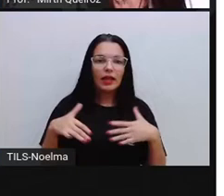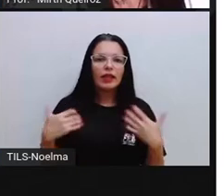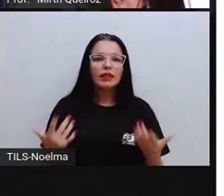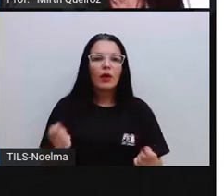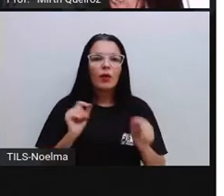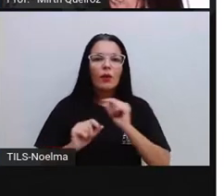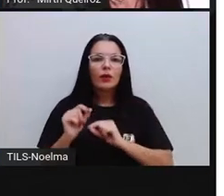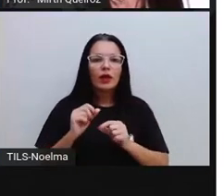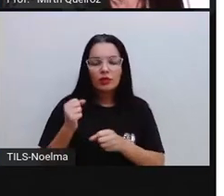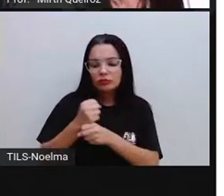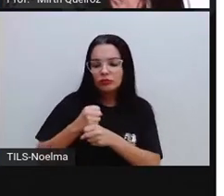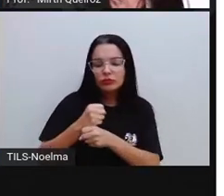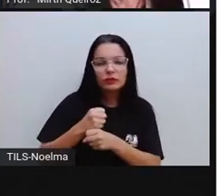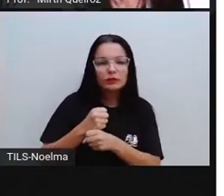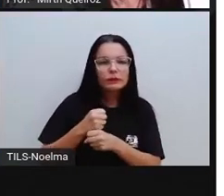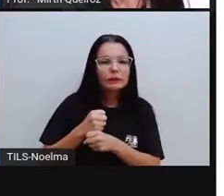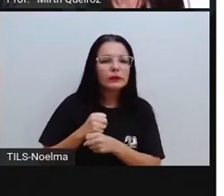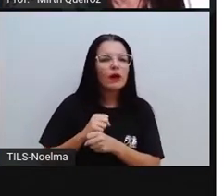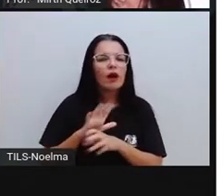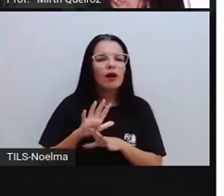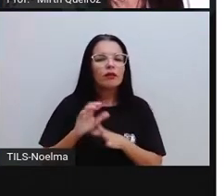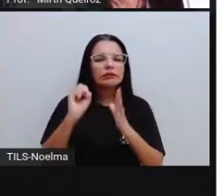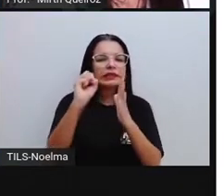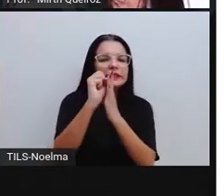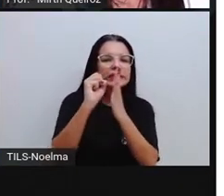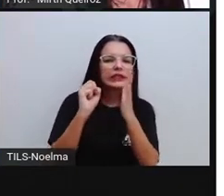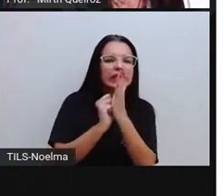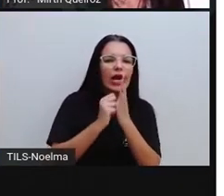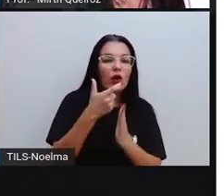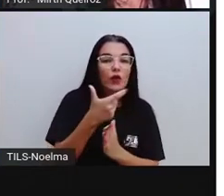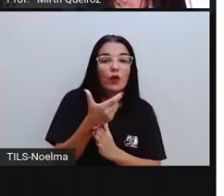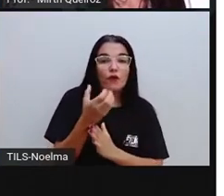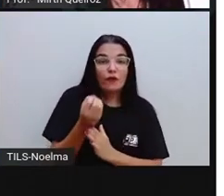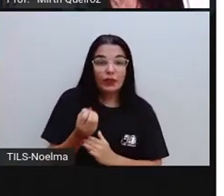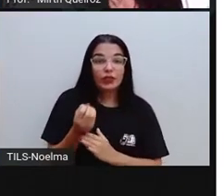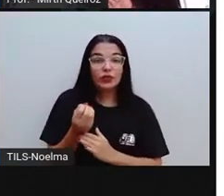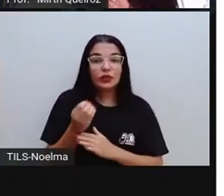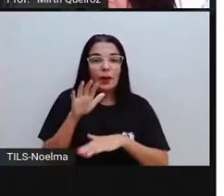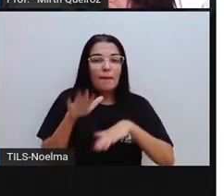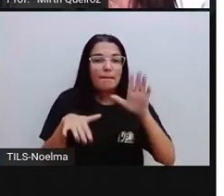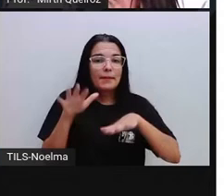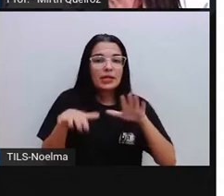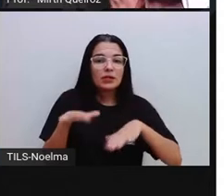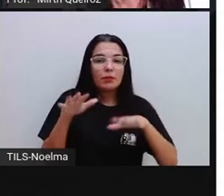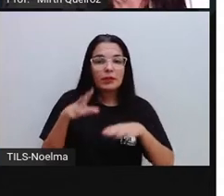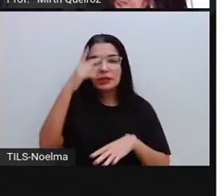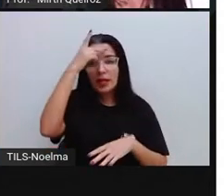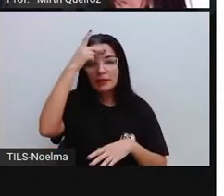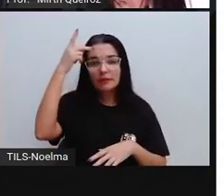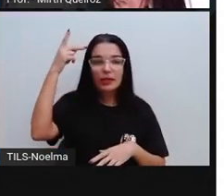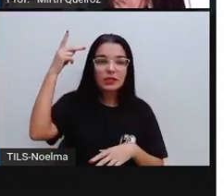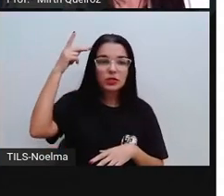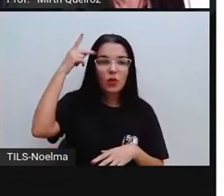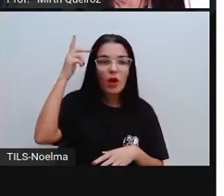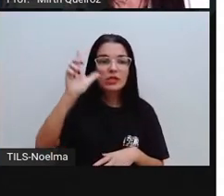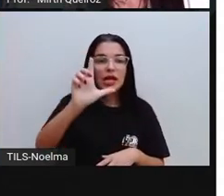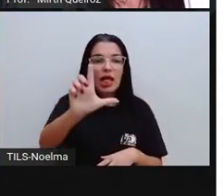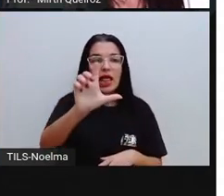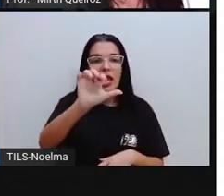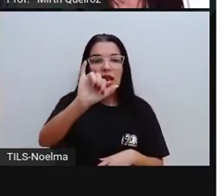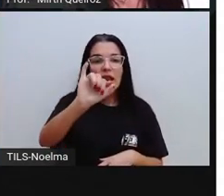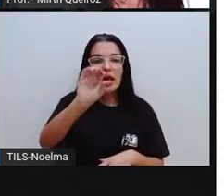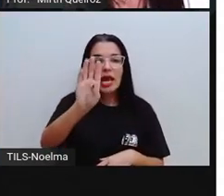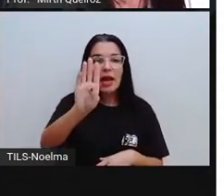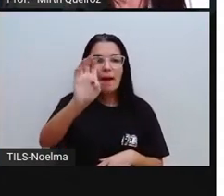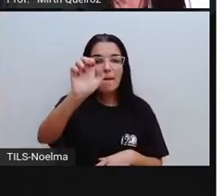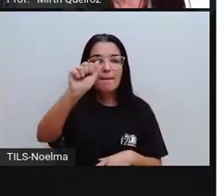como eu falei para vocês, os sírios libaneses, eles também vieram ao nosso país, e de europeus e vários outros países imigraram para